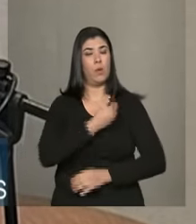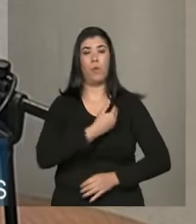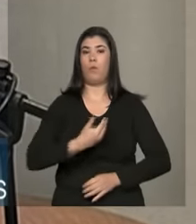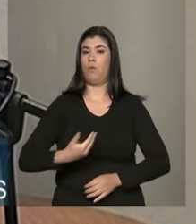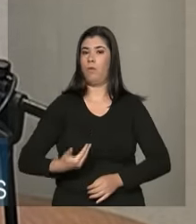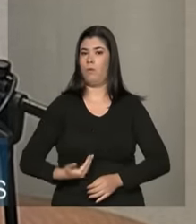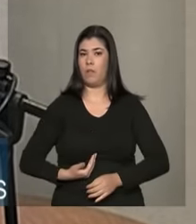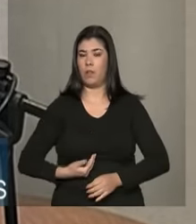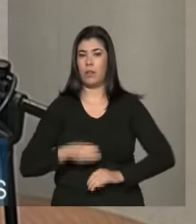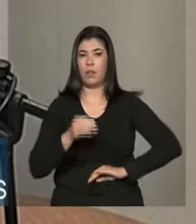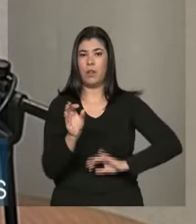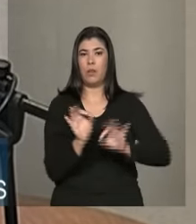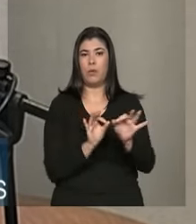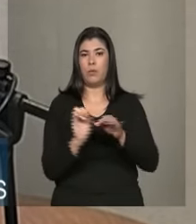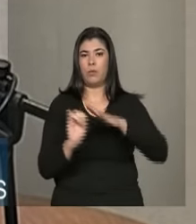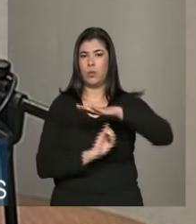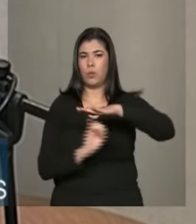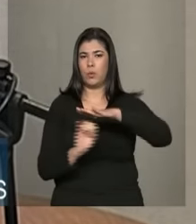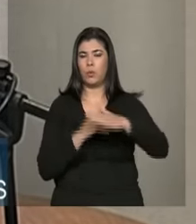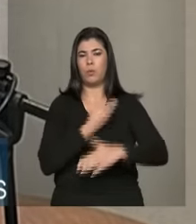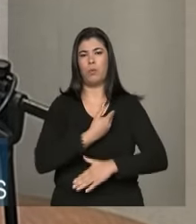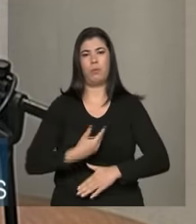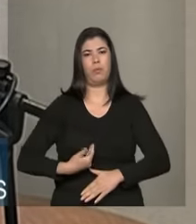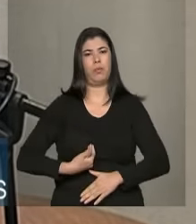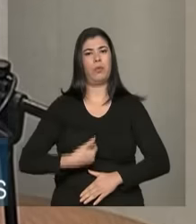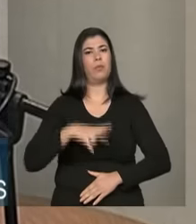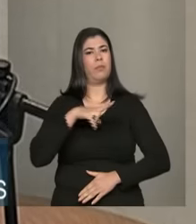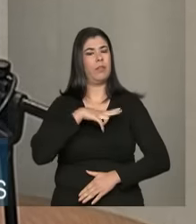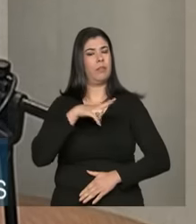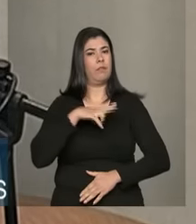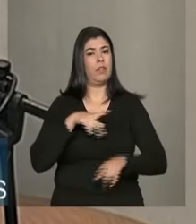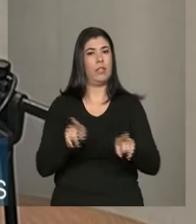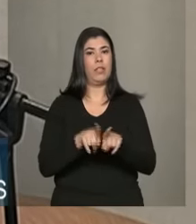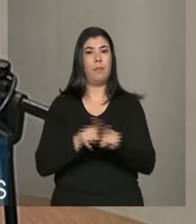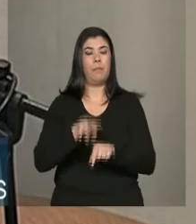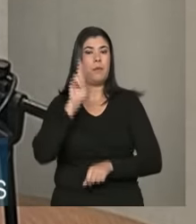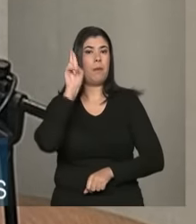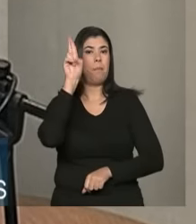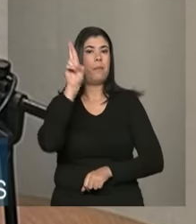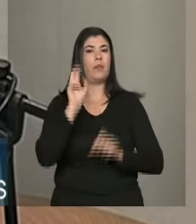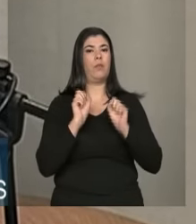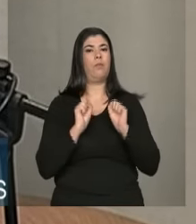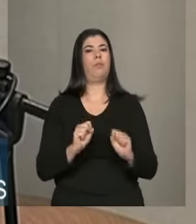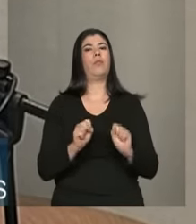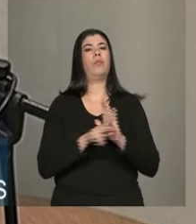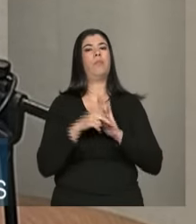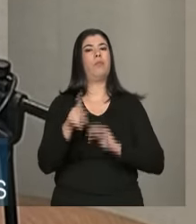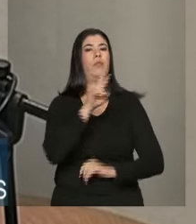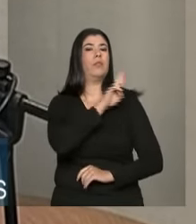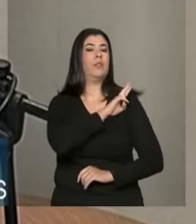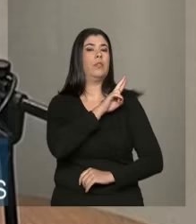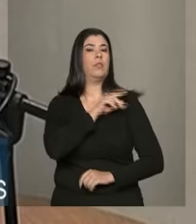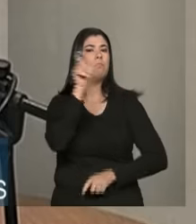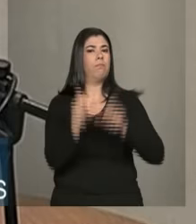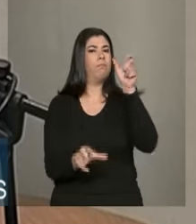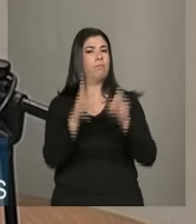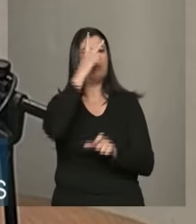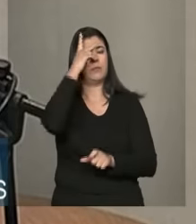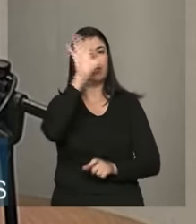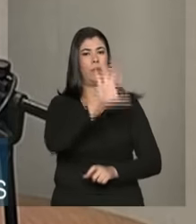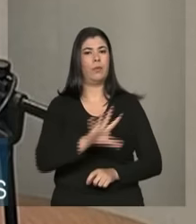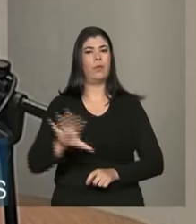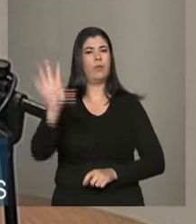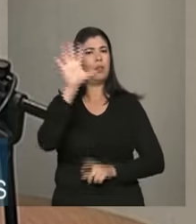organizações públicas e privadas autoridades dos poderes constituídos e as pessoas de uma forma